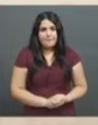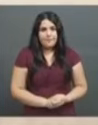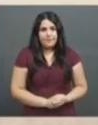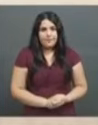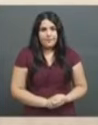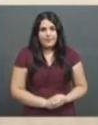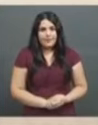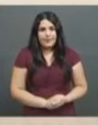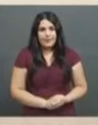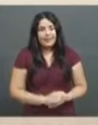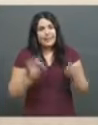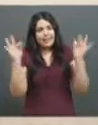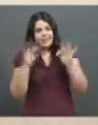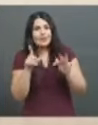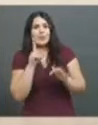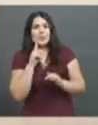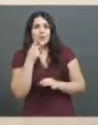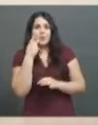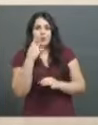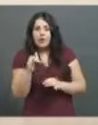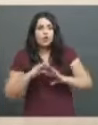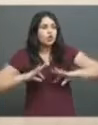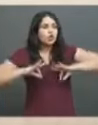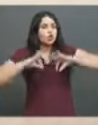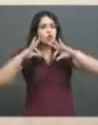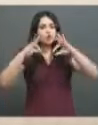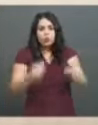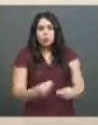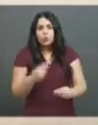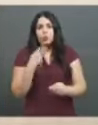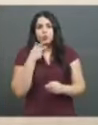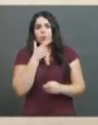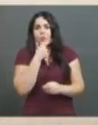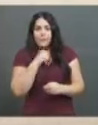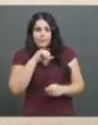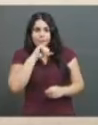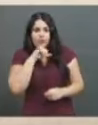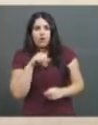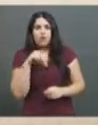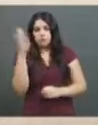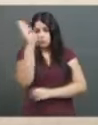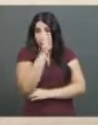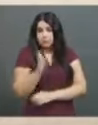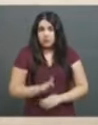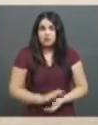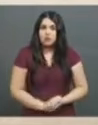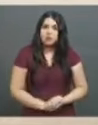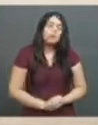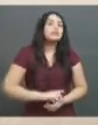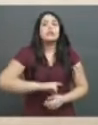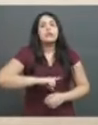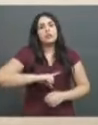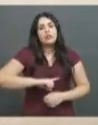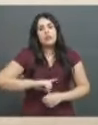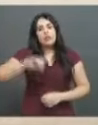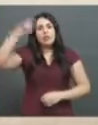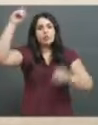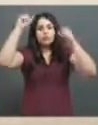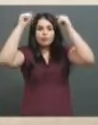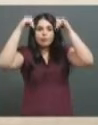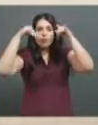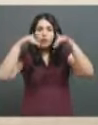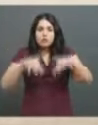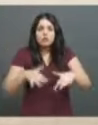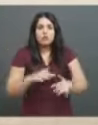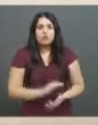Feliz Dia dos Pais para todos os pais desse Brasil. Que Deus ilumina eles, que eles